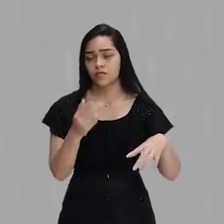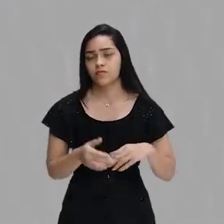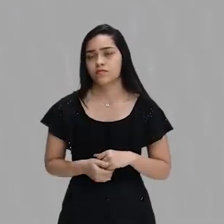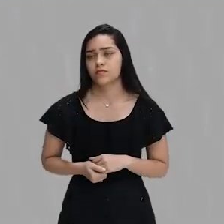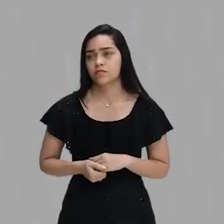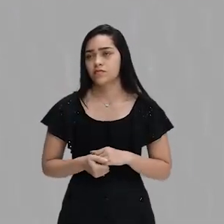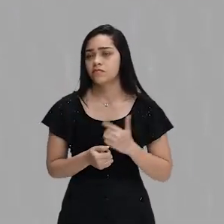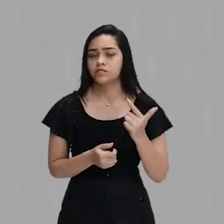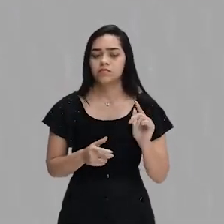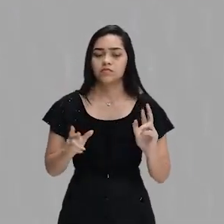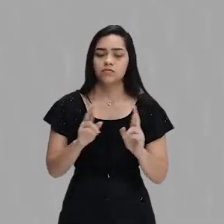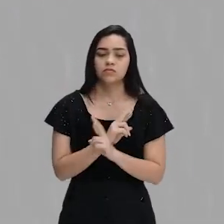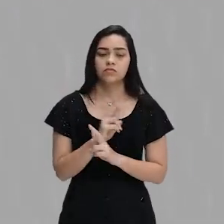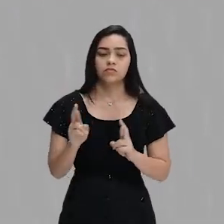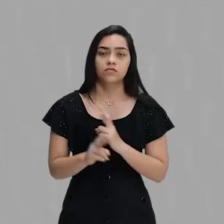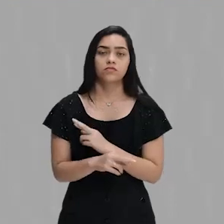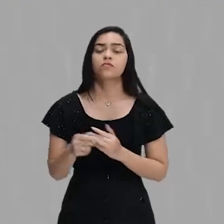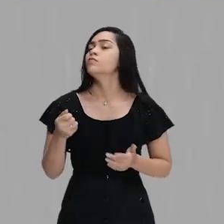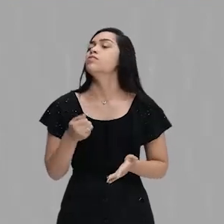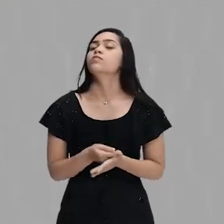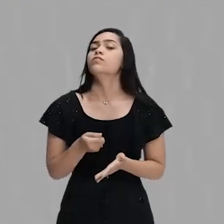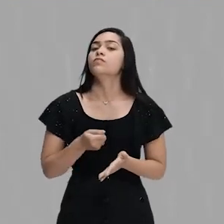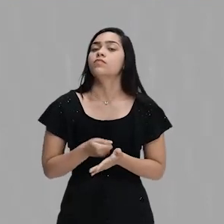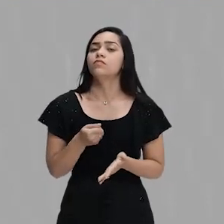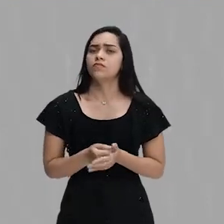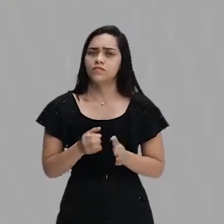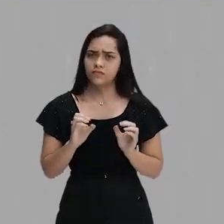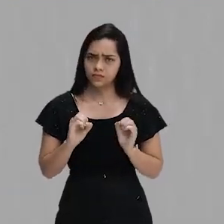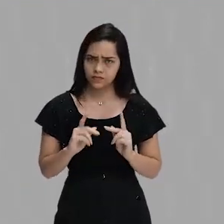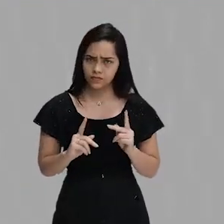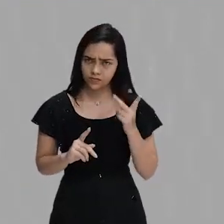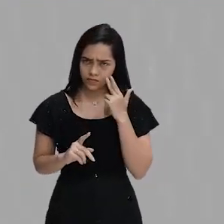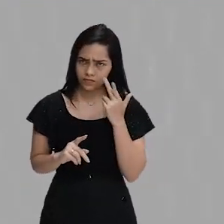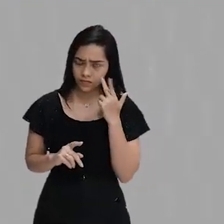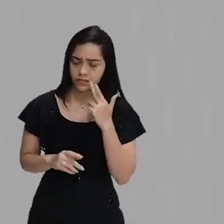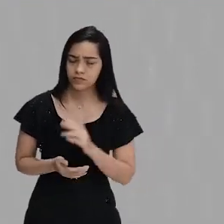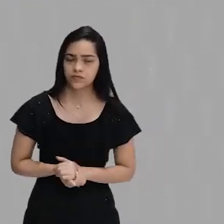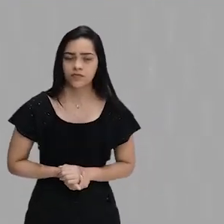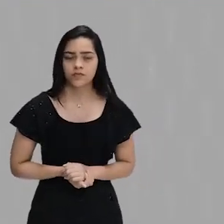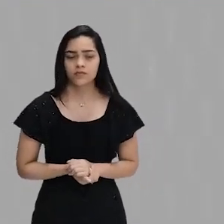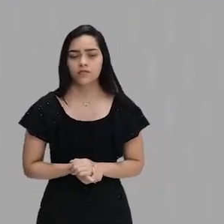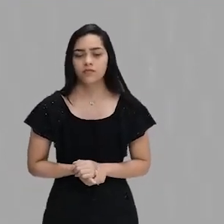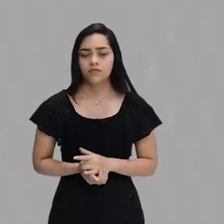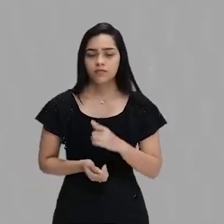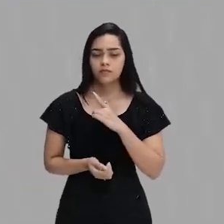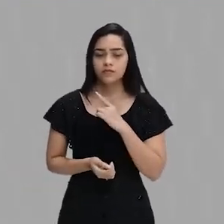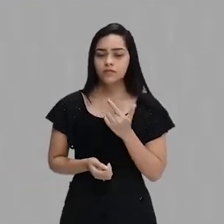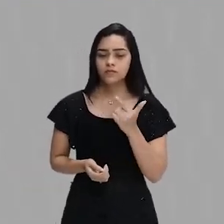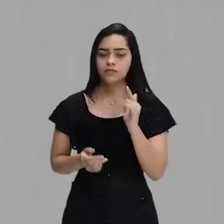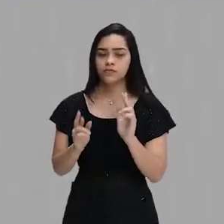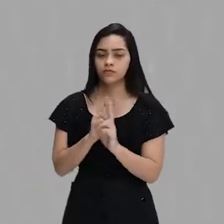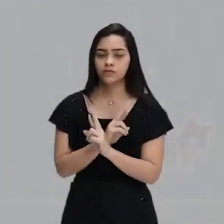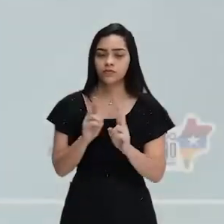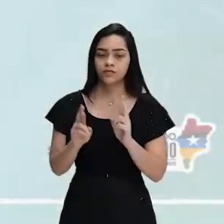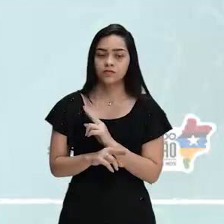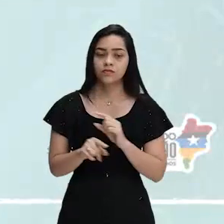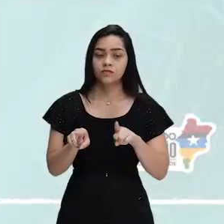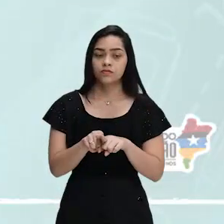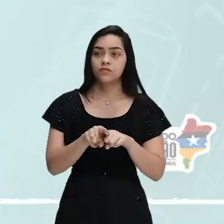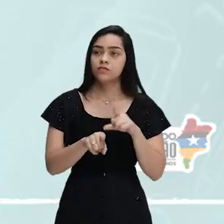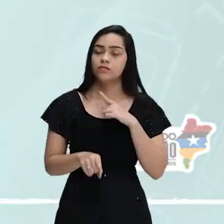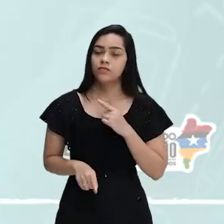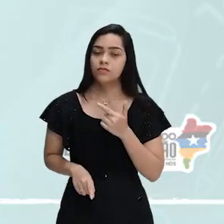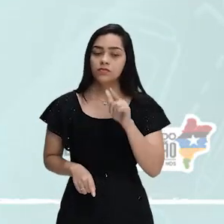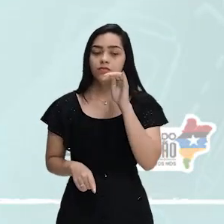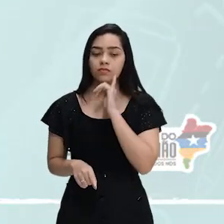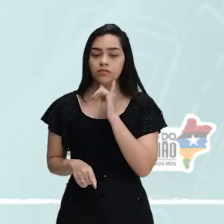Então, não é uma relação obrigatória. Entendeu, pessoal? Tranquilo? Vamos para as próximas relações. Ainda tem outro exemplo que eu